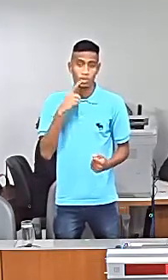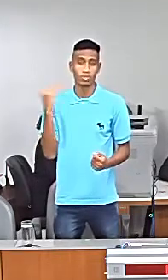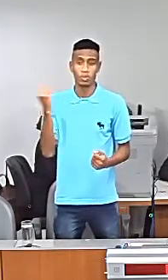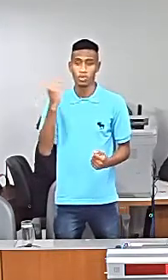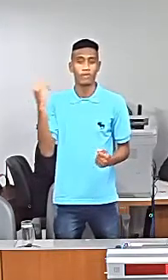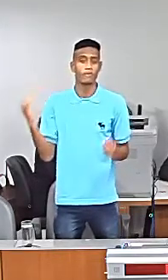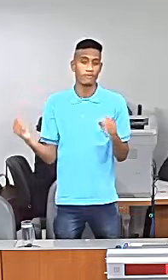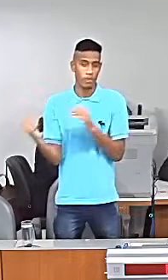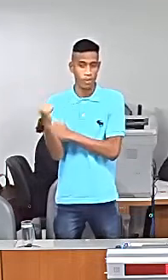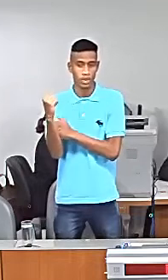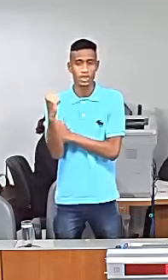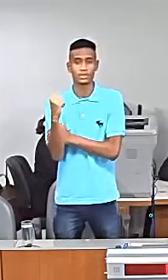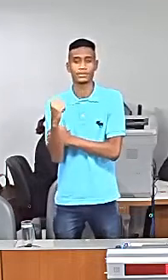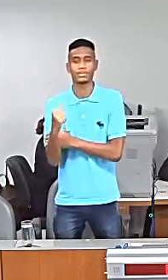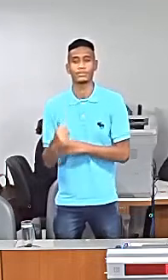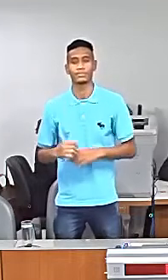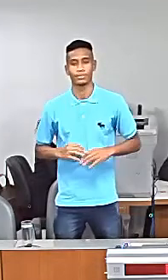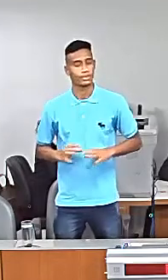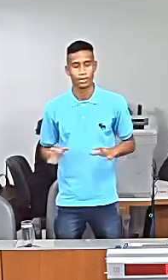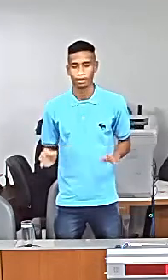essa necessidade que o surdo tem.